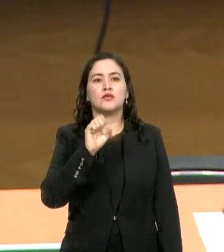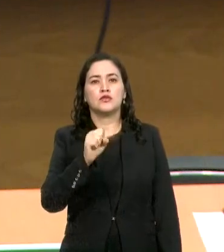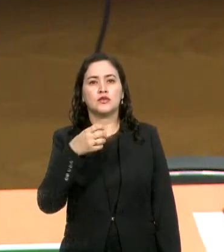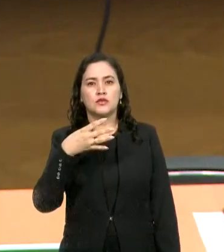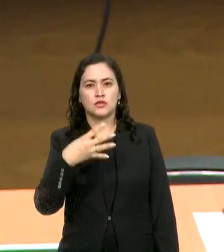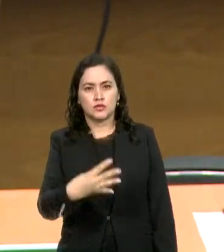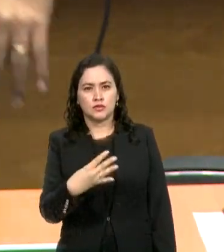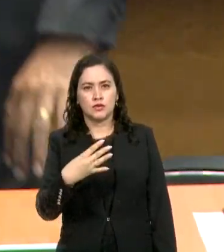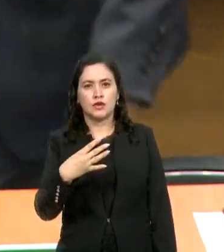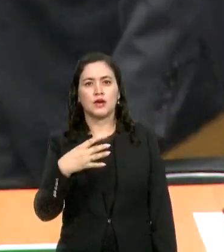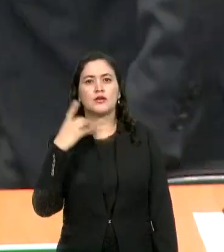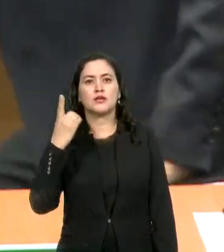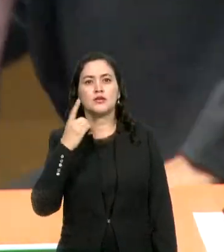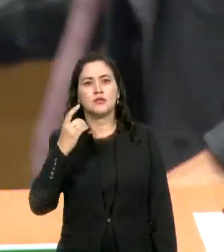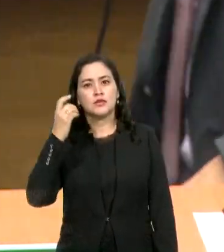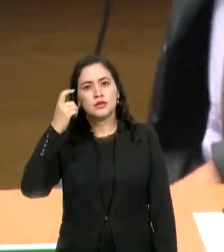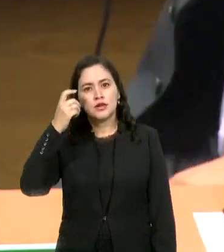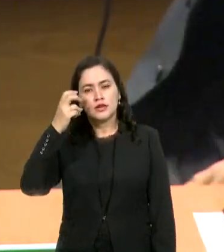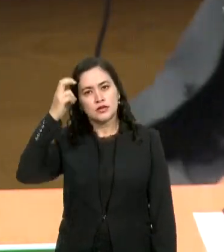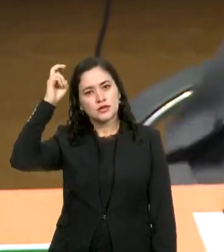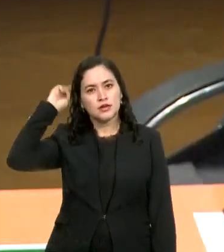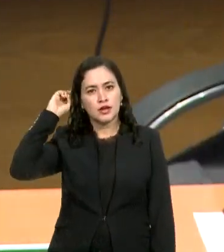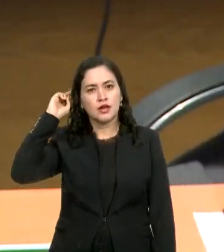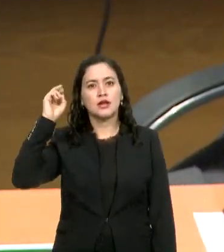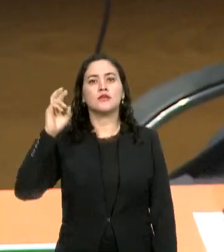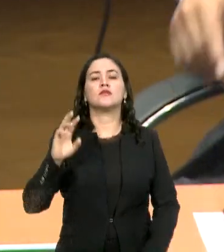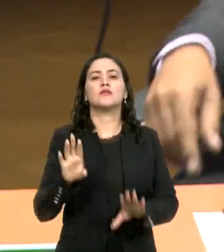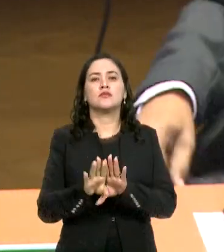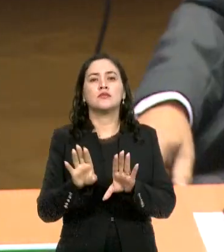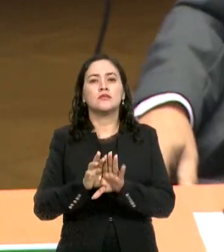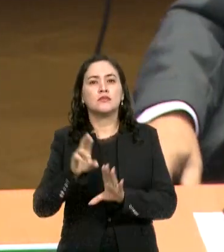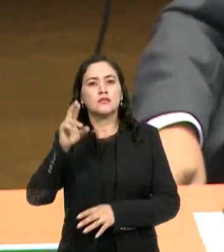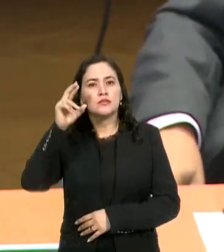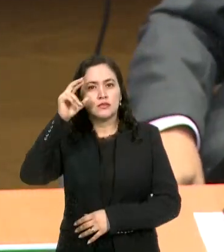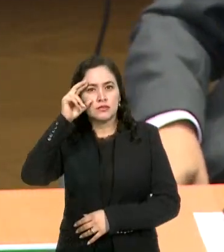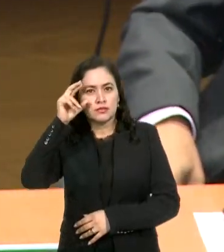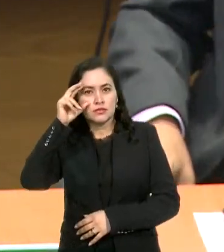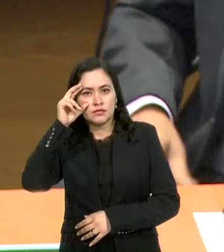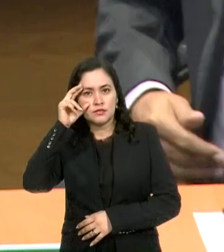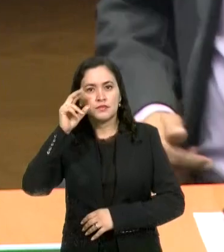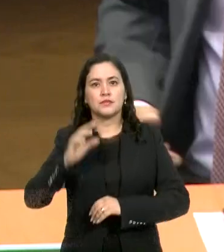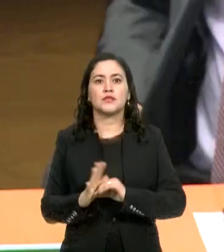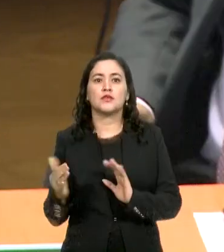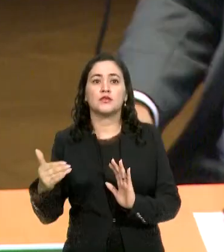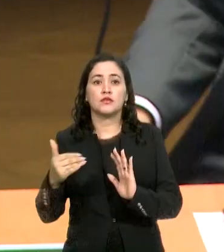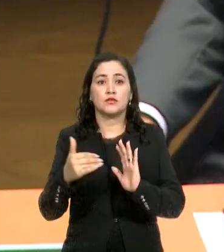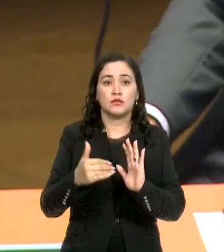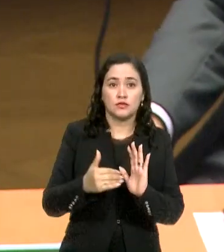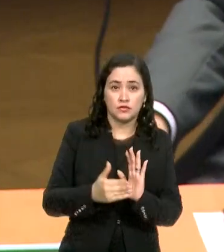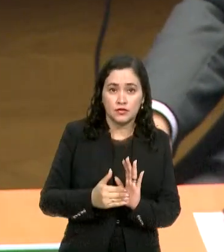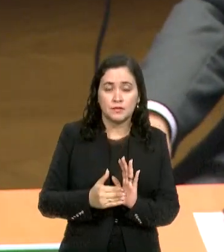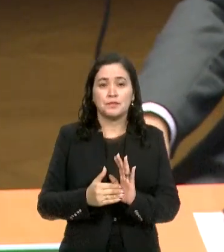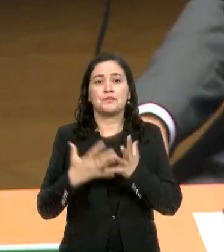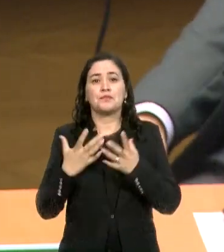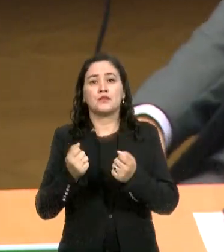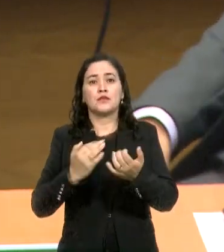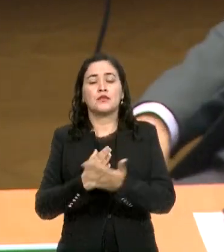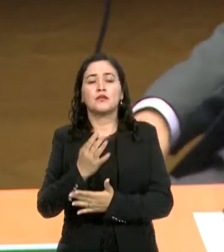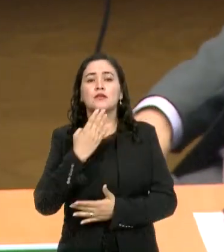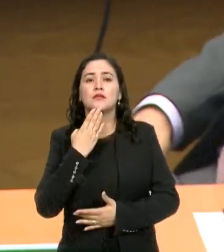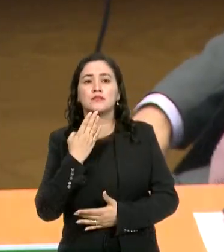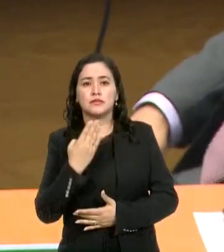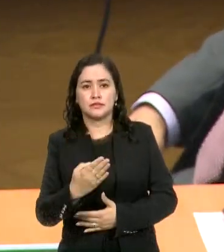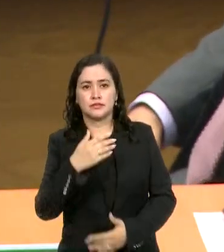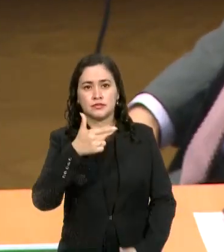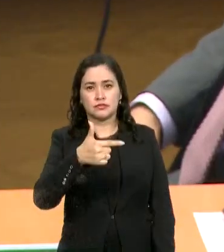026, 049, 321, todos deputados do Hélito do Curso, é hoje, meu pai, 229,